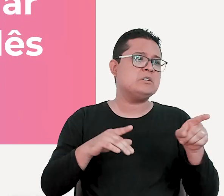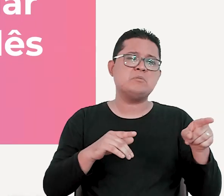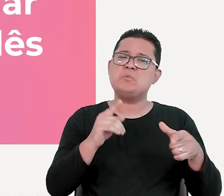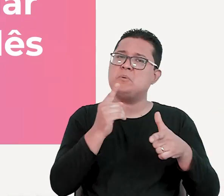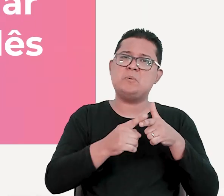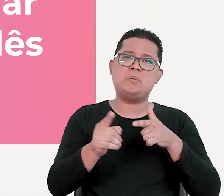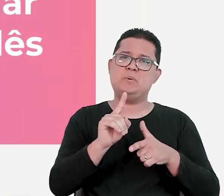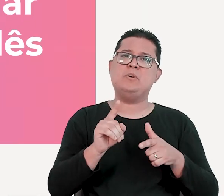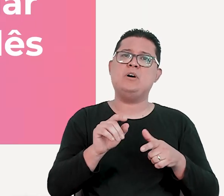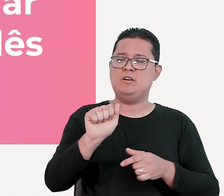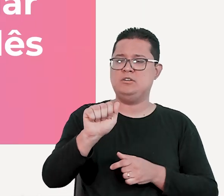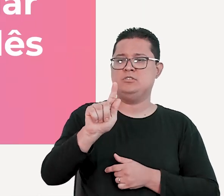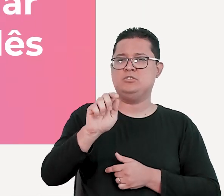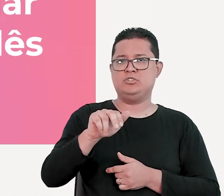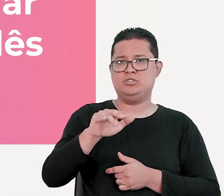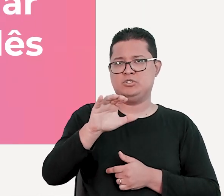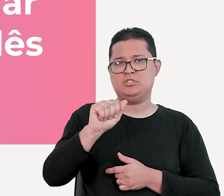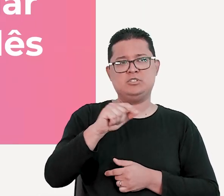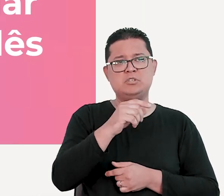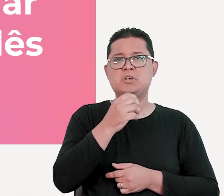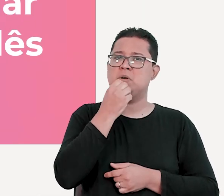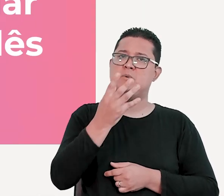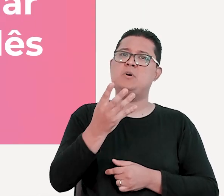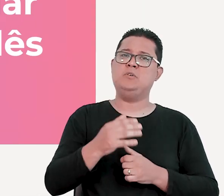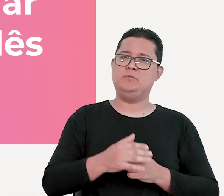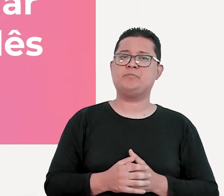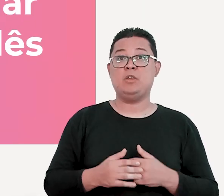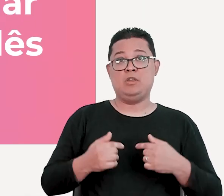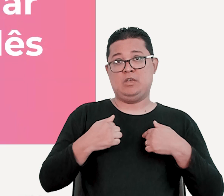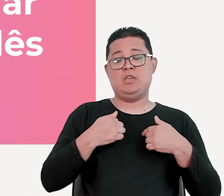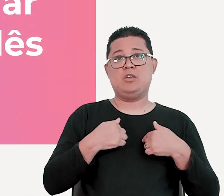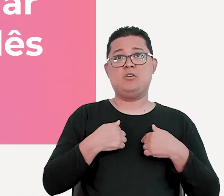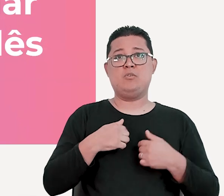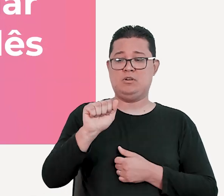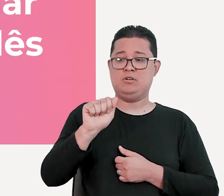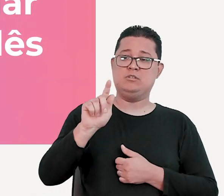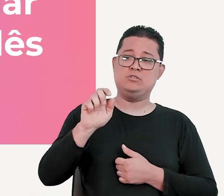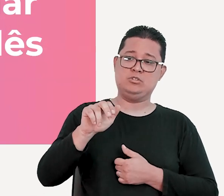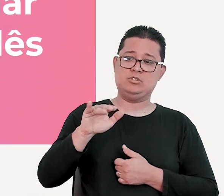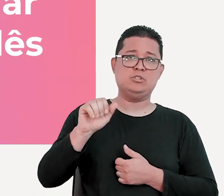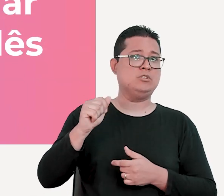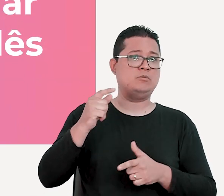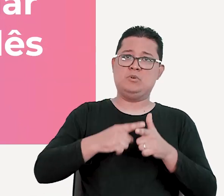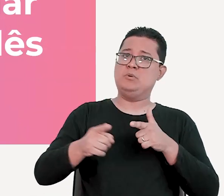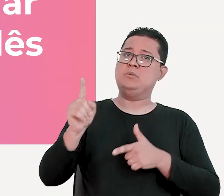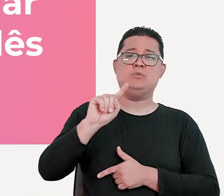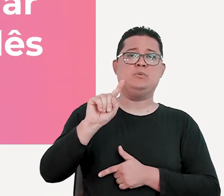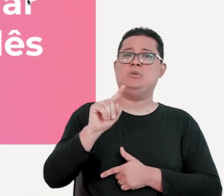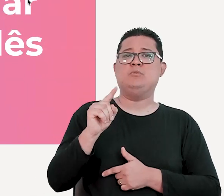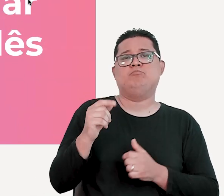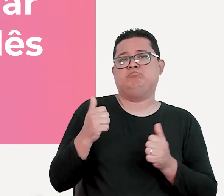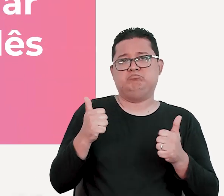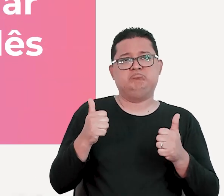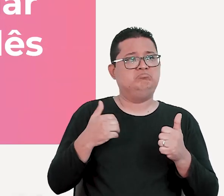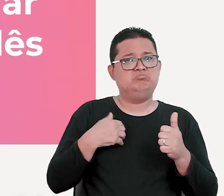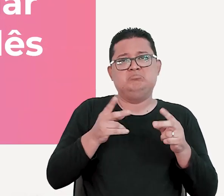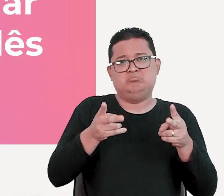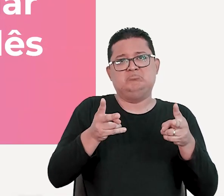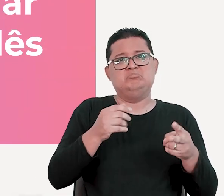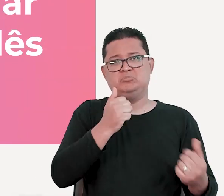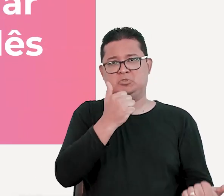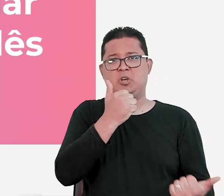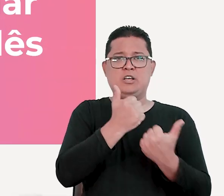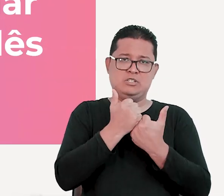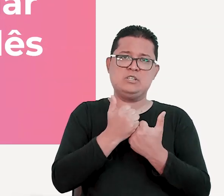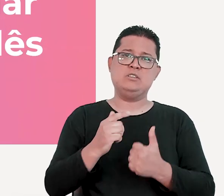tem sido um ótimo caminho. Eu estou muito feliz com a minha agência. E eu não tenho do que reclamar. Mesmo me dão todo o suporte, até suporte contábil,